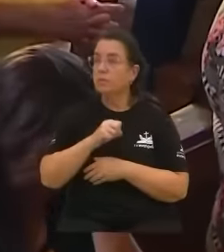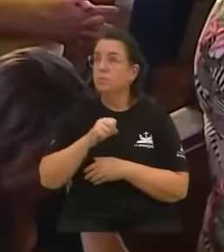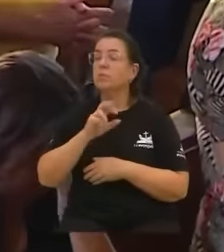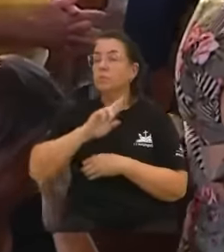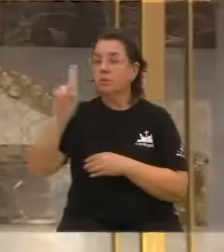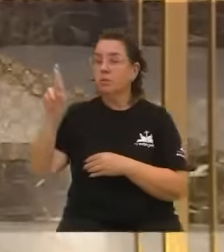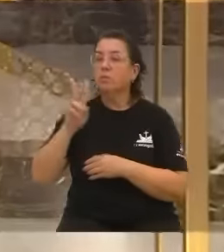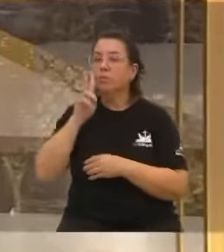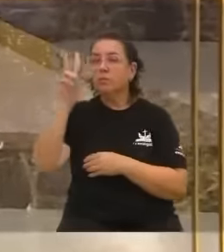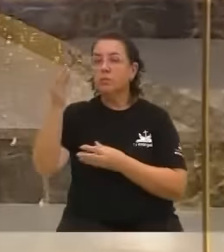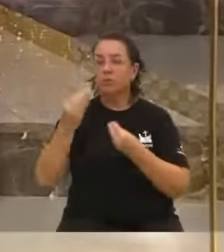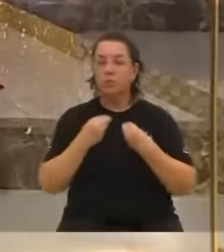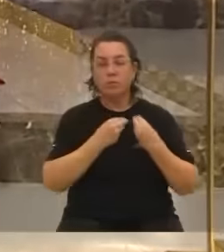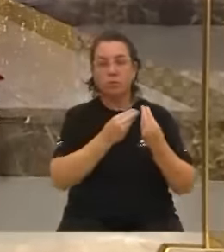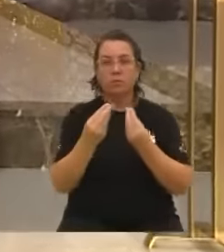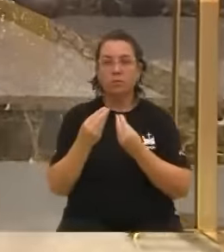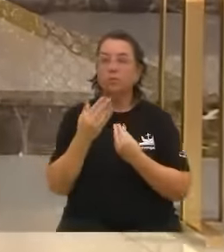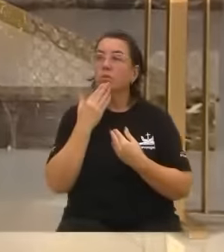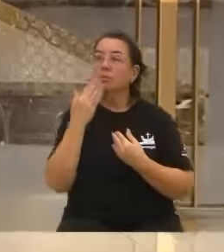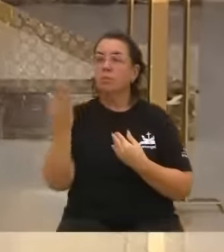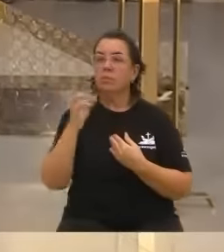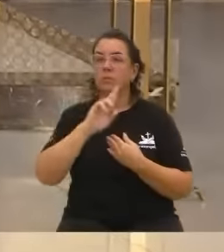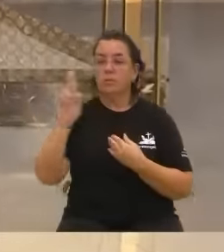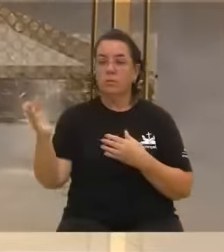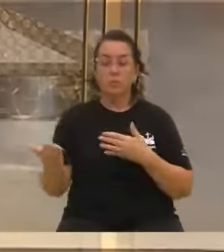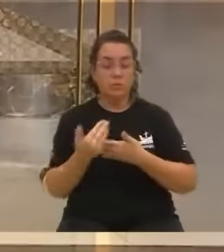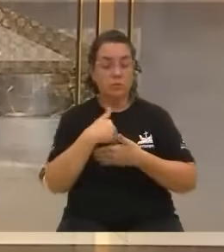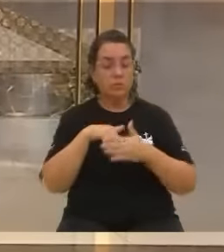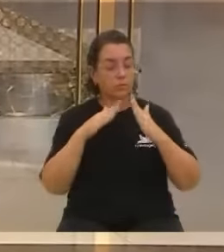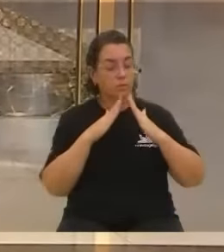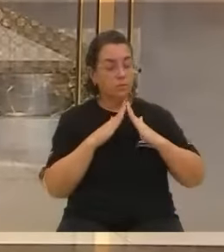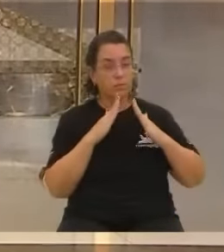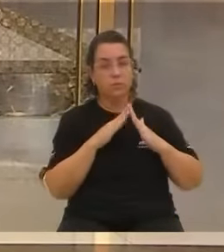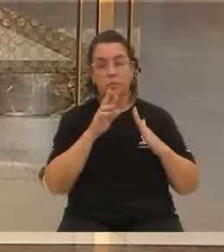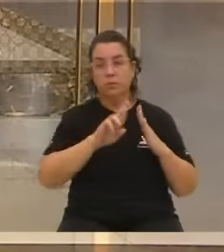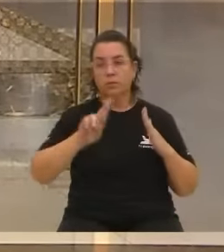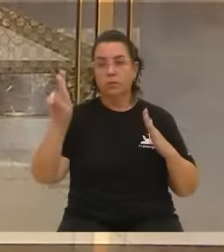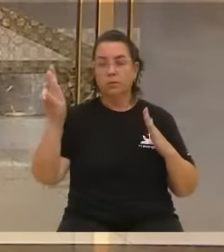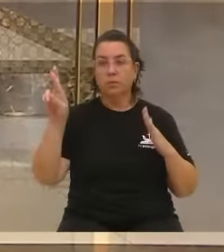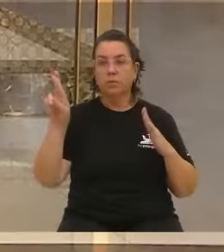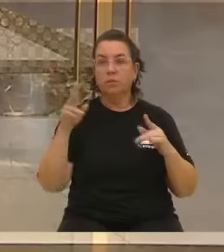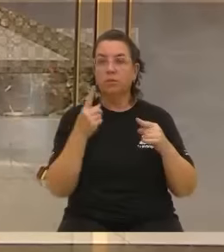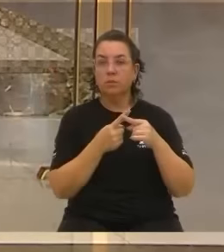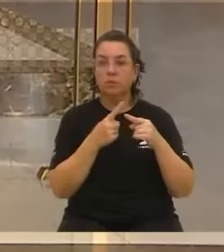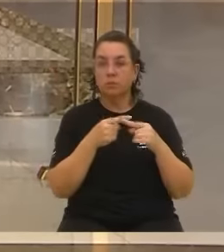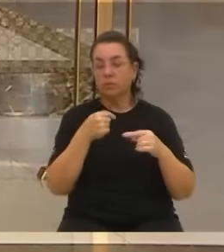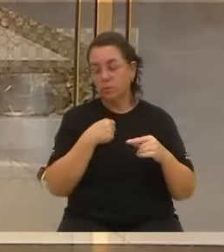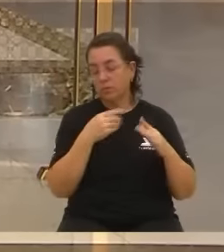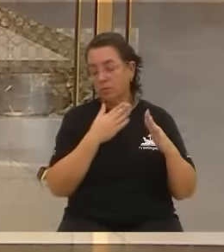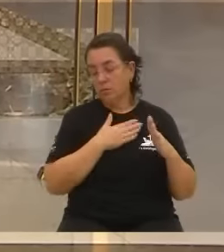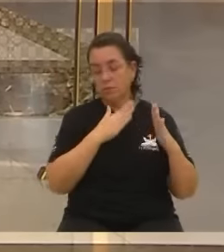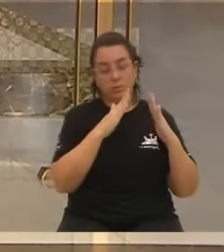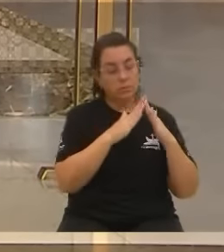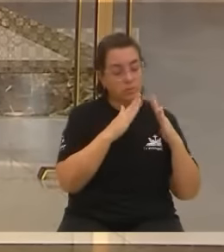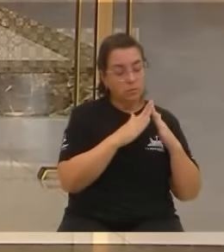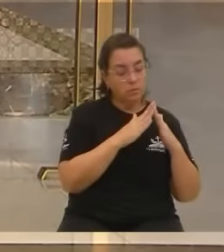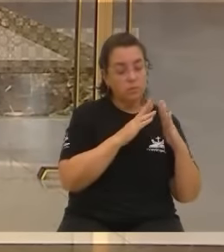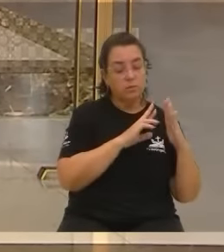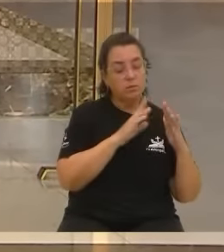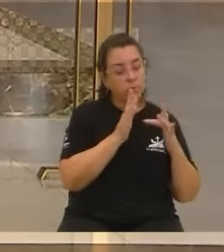amor. Peça para o Senhor, entra na minha casa, Senhor, porque eu e minha casa serviremos ao